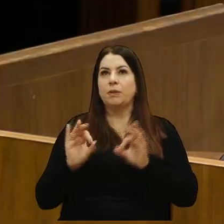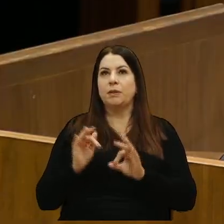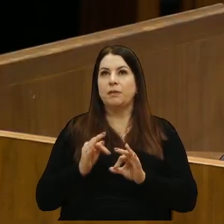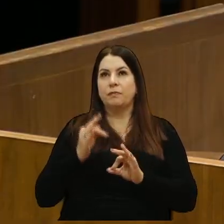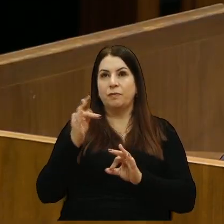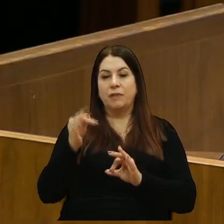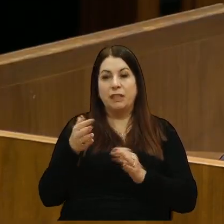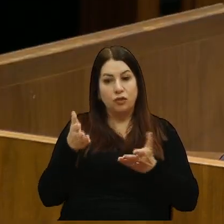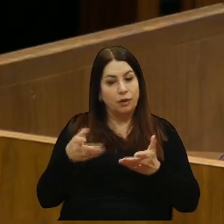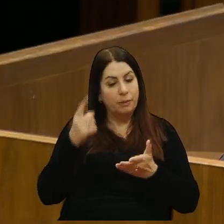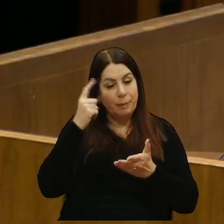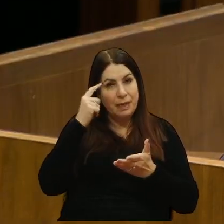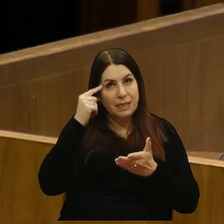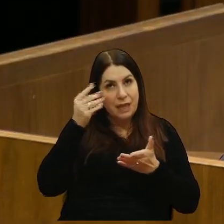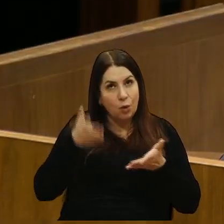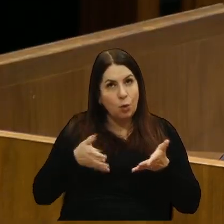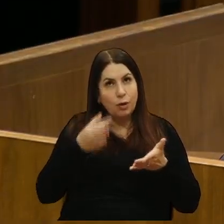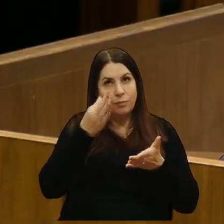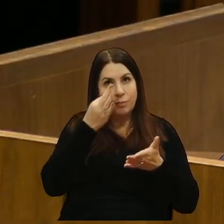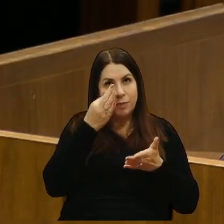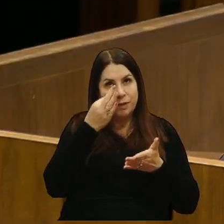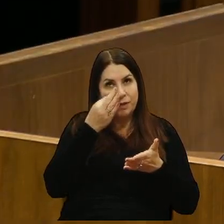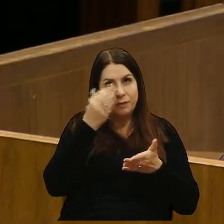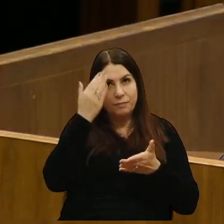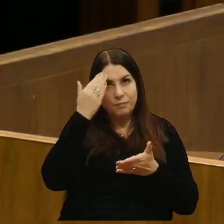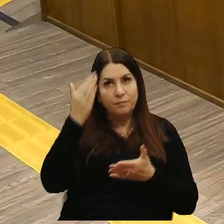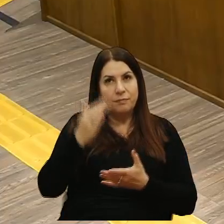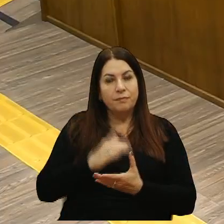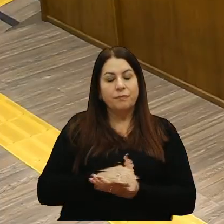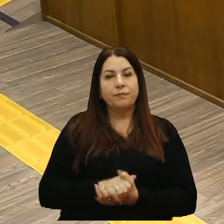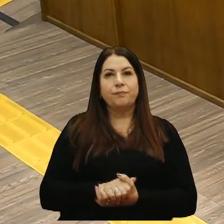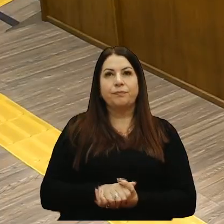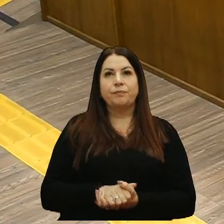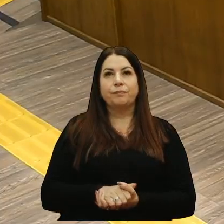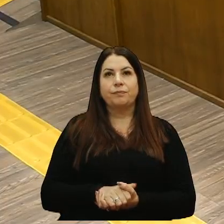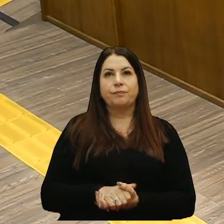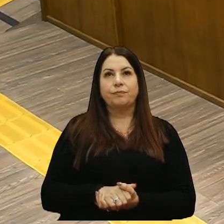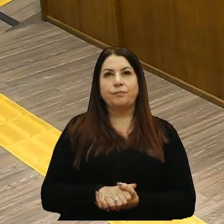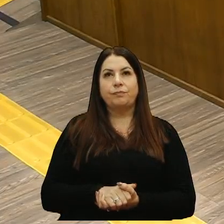futuro, é já pensar no presente. Obrigada. Obrigado, vereadora Rose Frigieri.